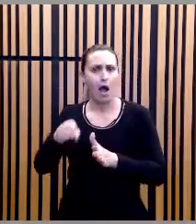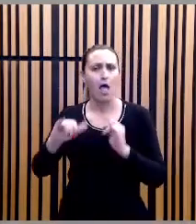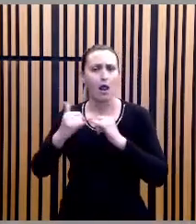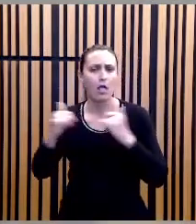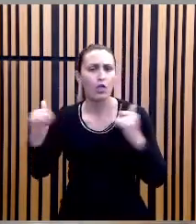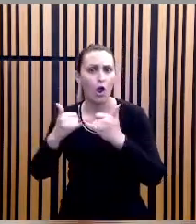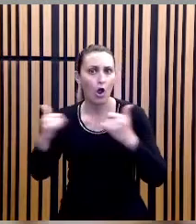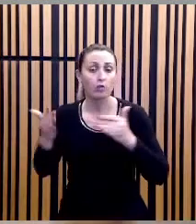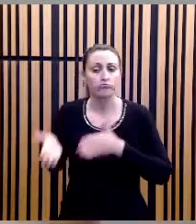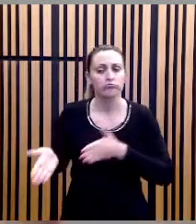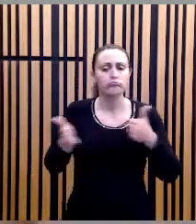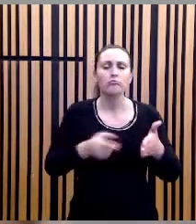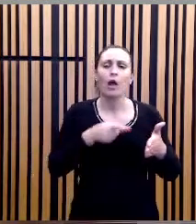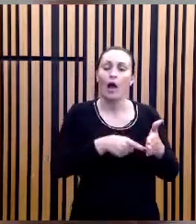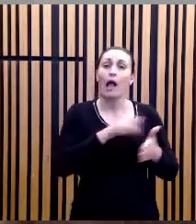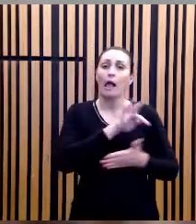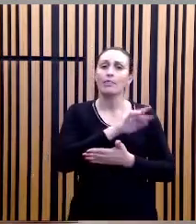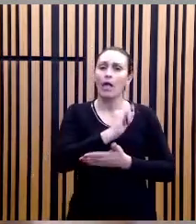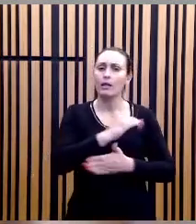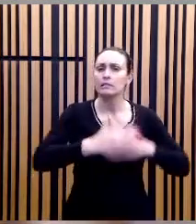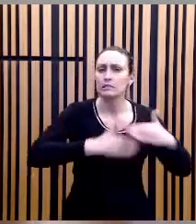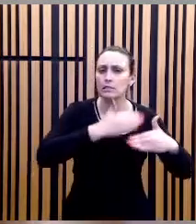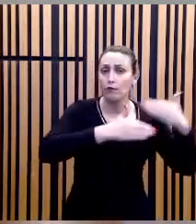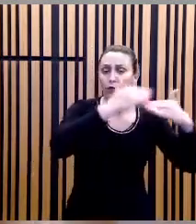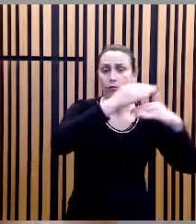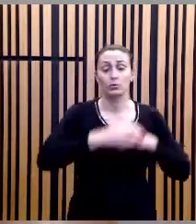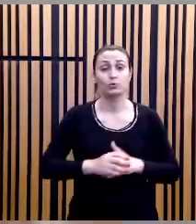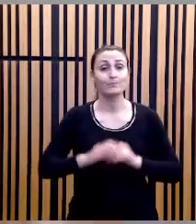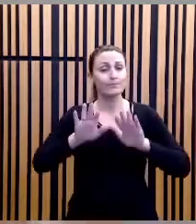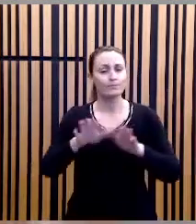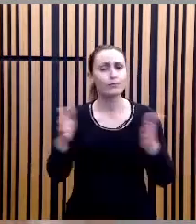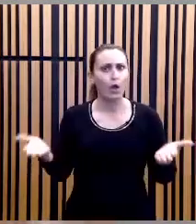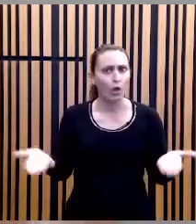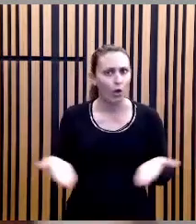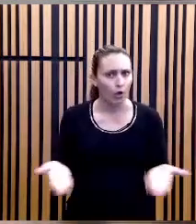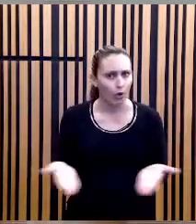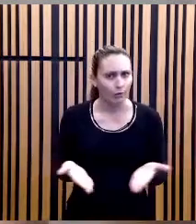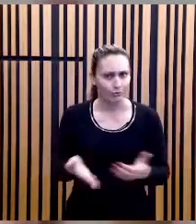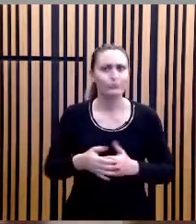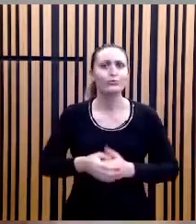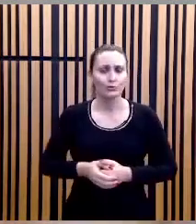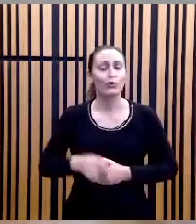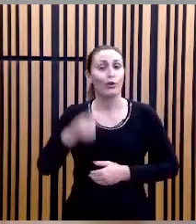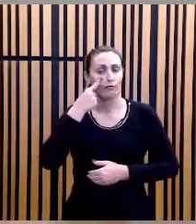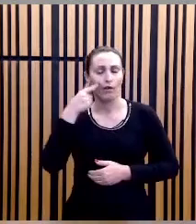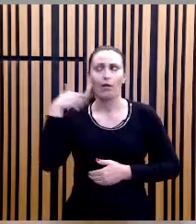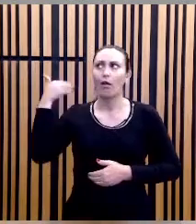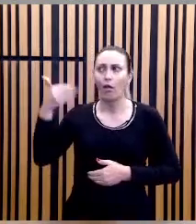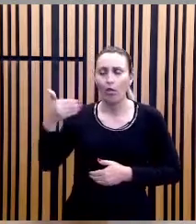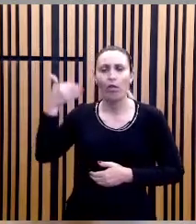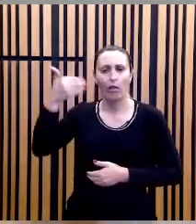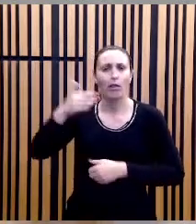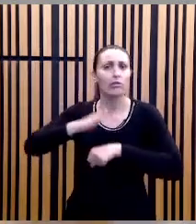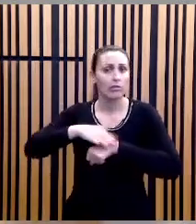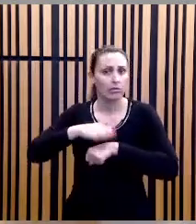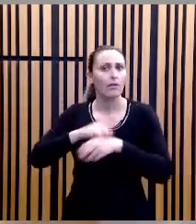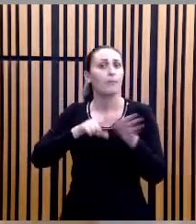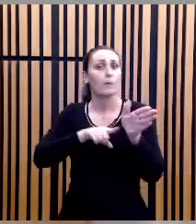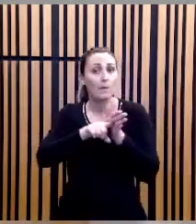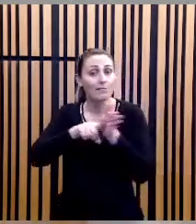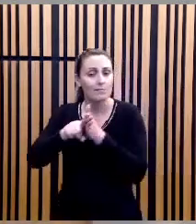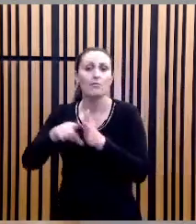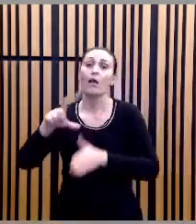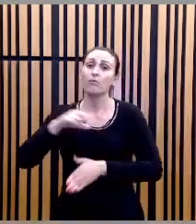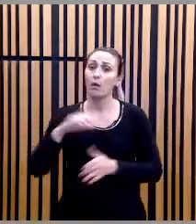setor de desenvolvimento de TI aí. E hoje, pessoal, depois de algum tempo de pesquisa, eles têm uma